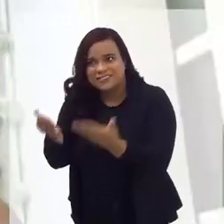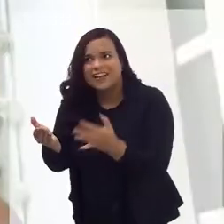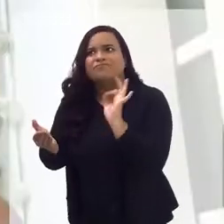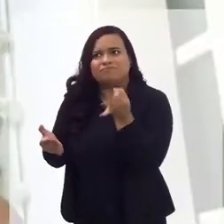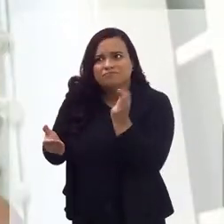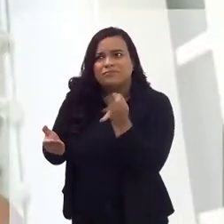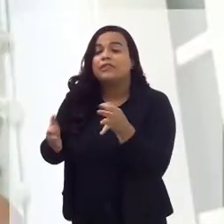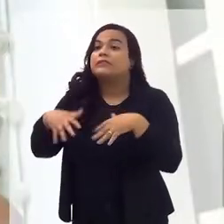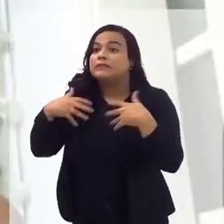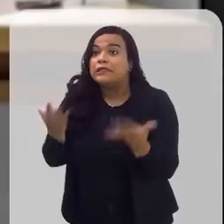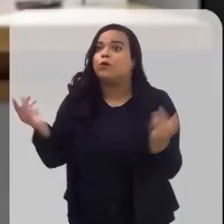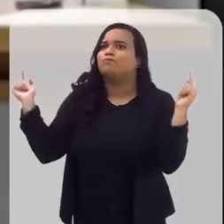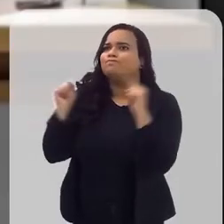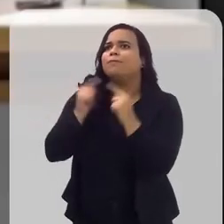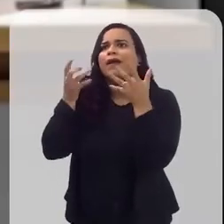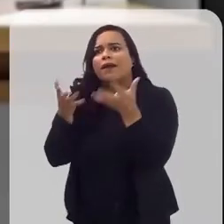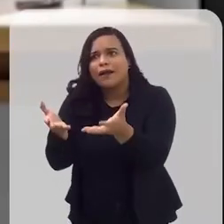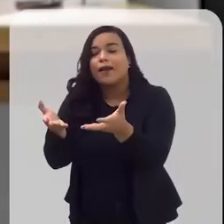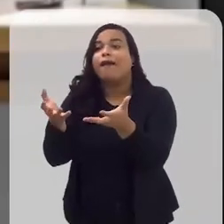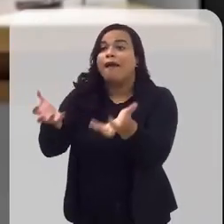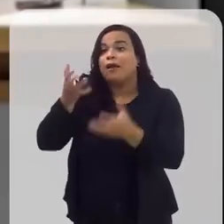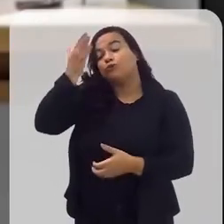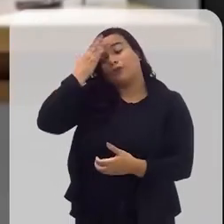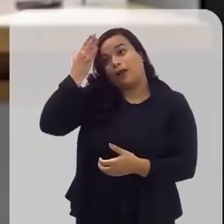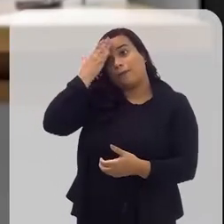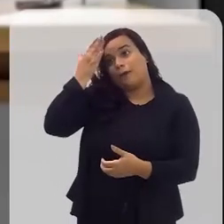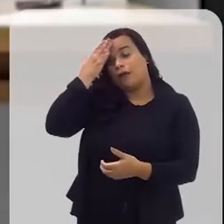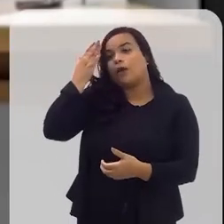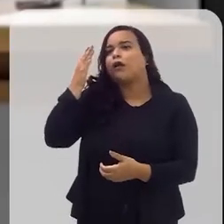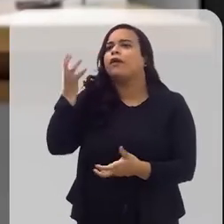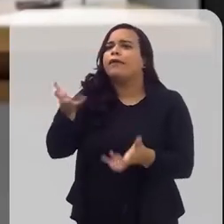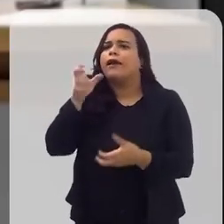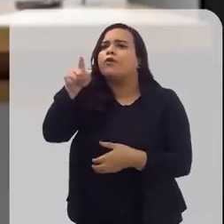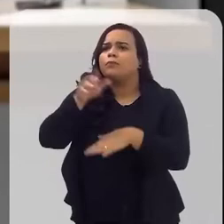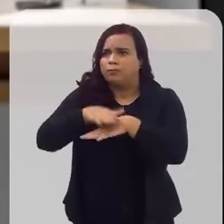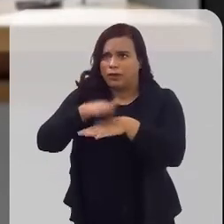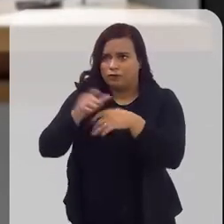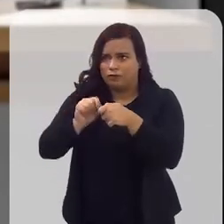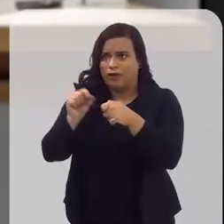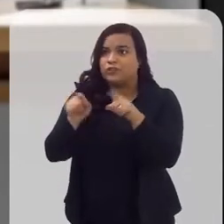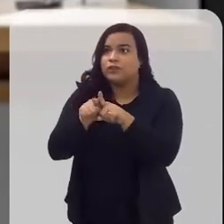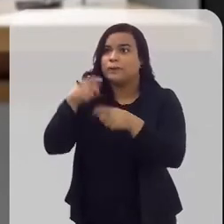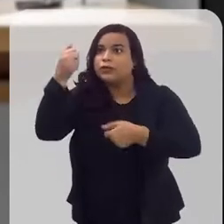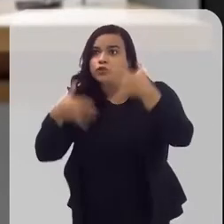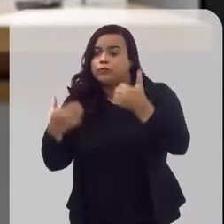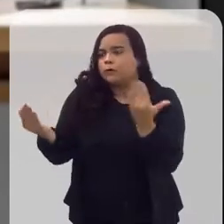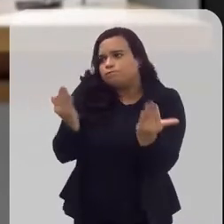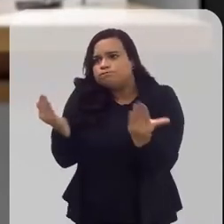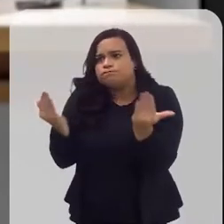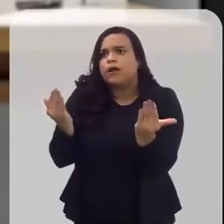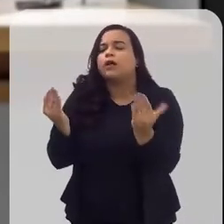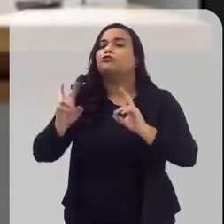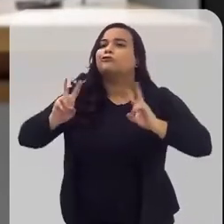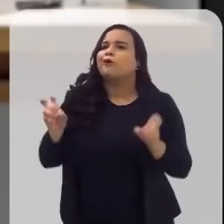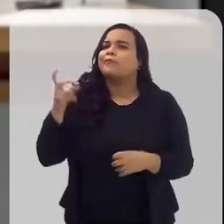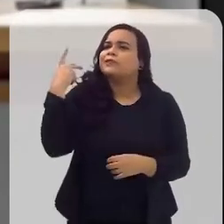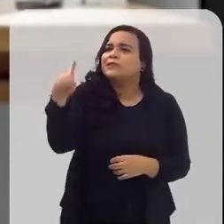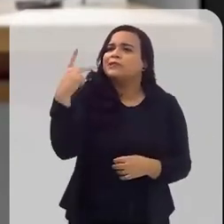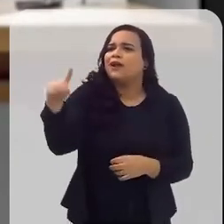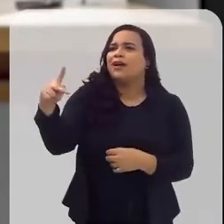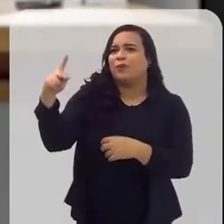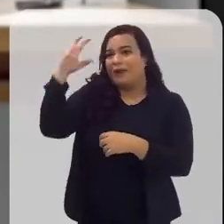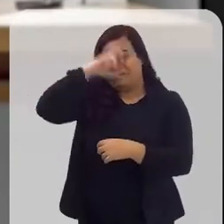lugar. E aí, nesse sentido, eu queria saber um pouquinho. E queria que você fizesse até um parâmetro aí, um link sobre a